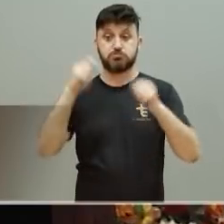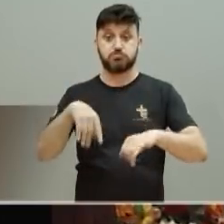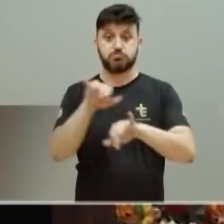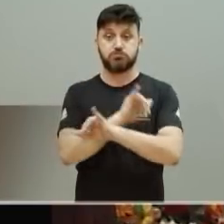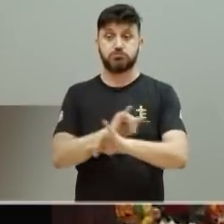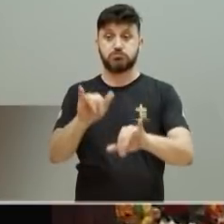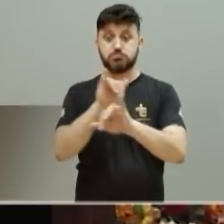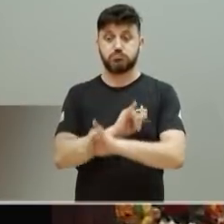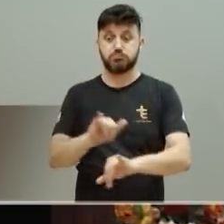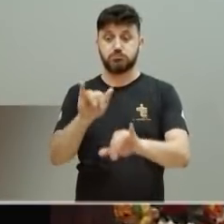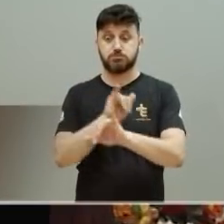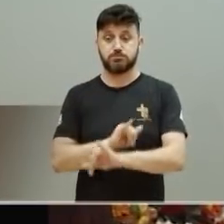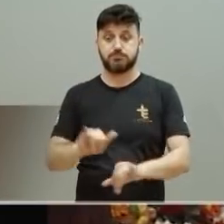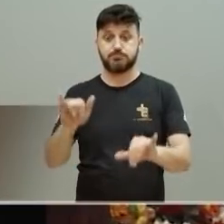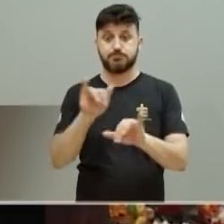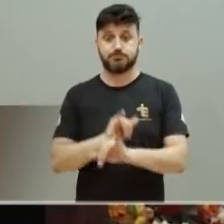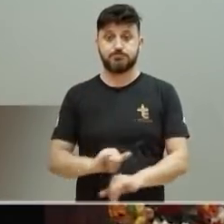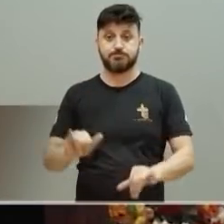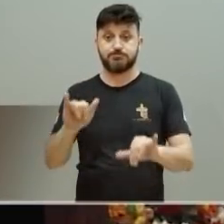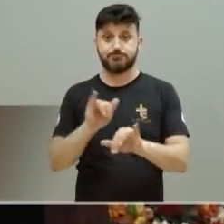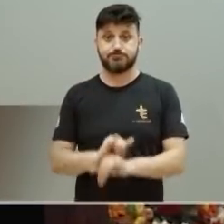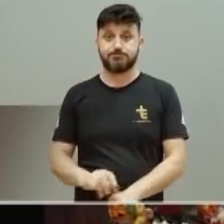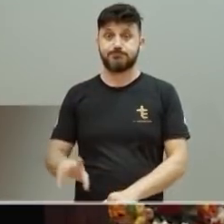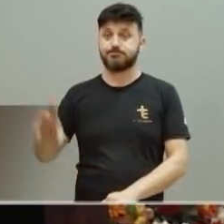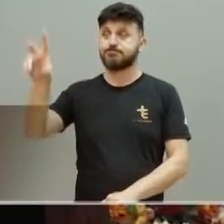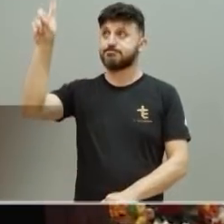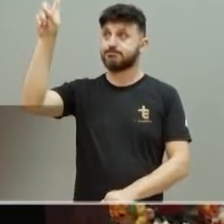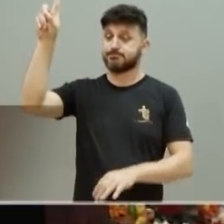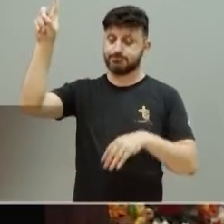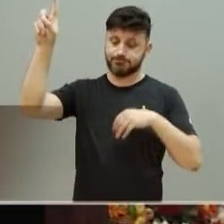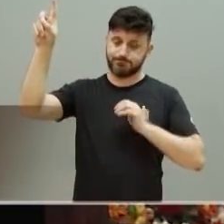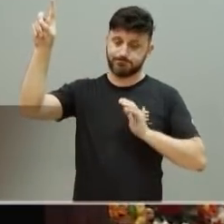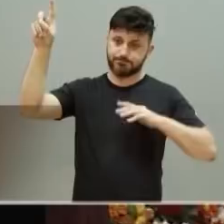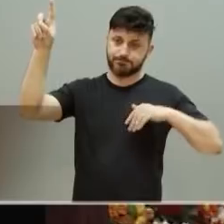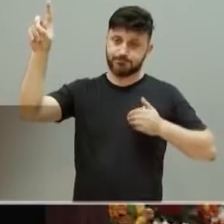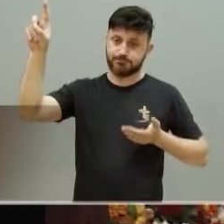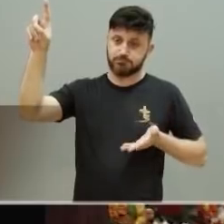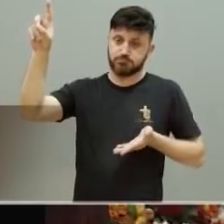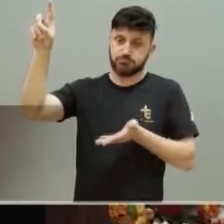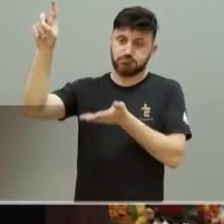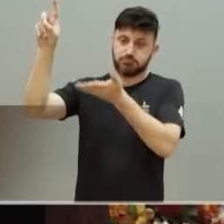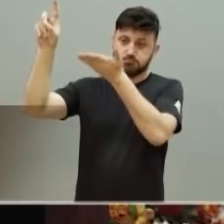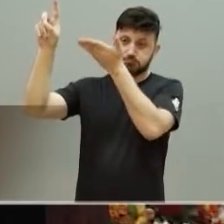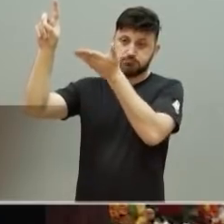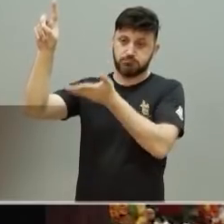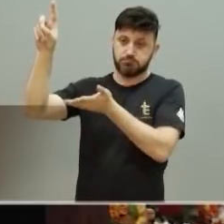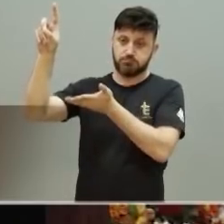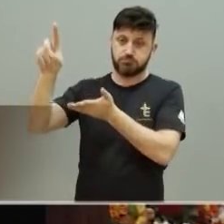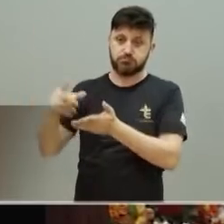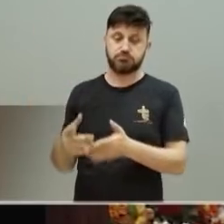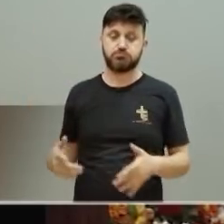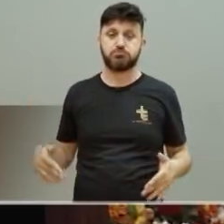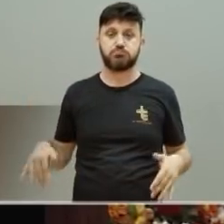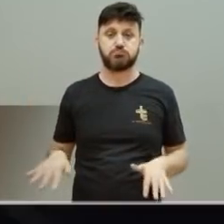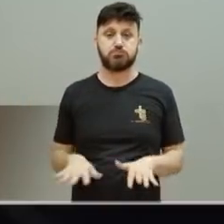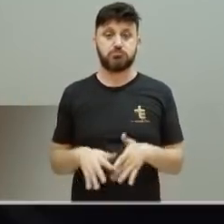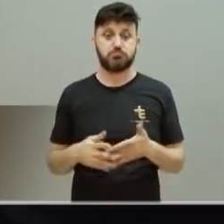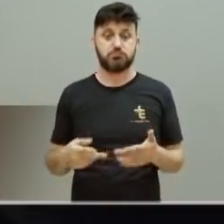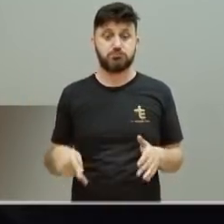consagramos ao teu sagrado coração. Oh, choralabassoire